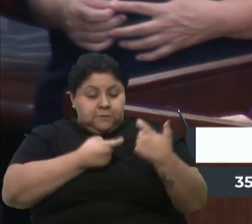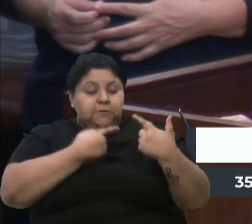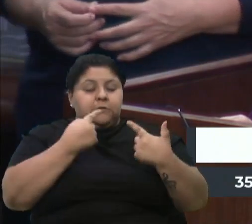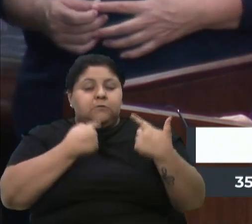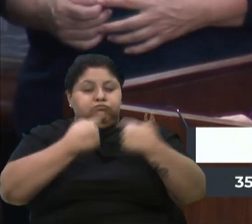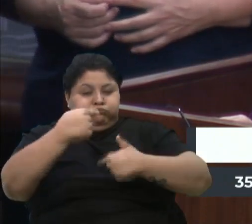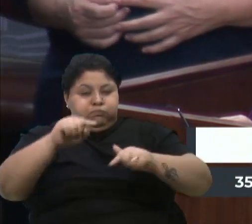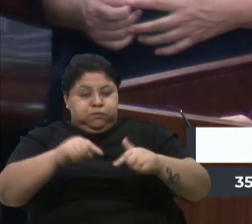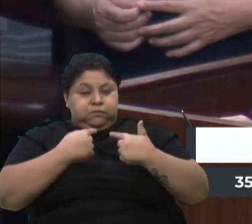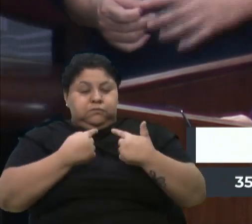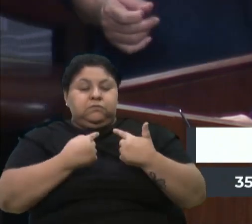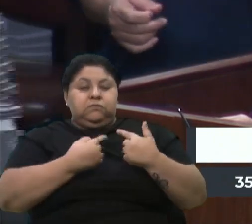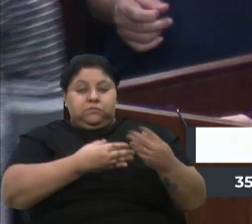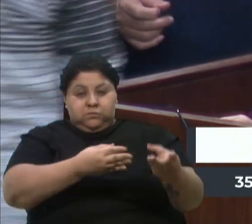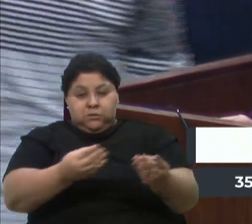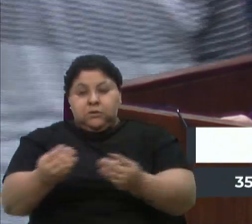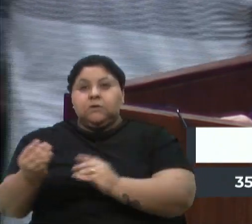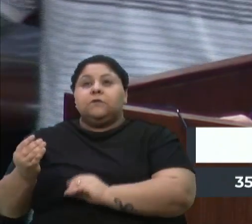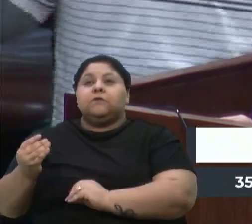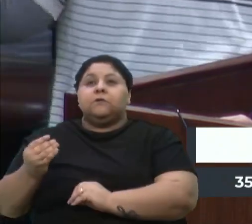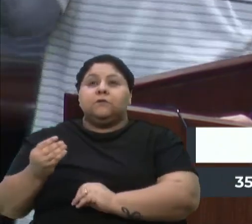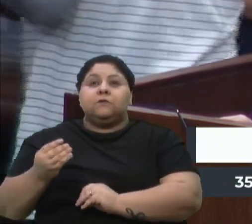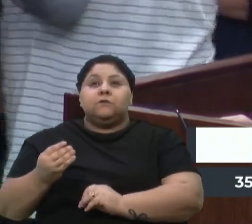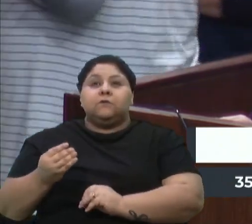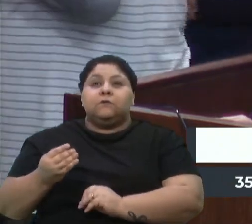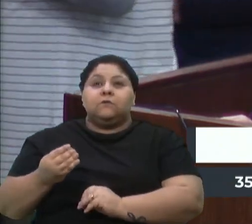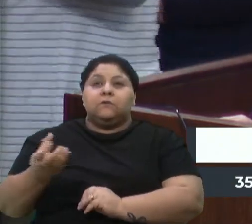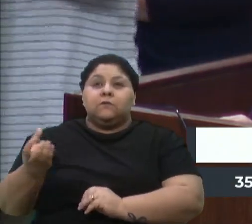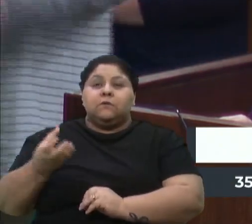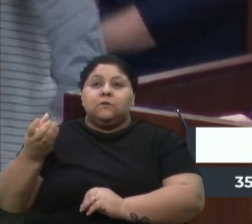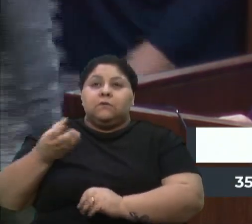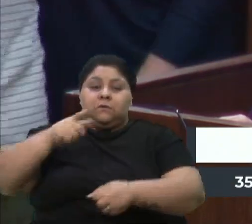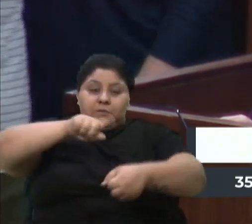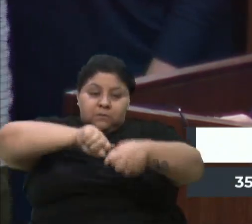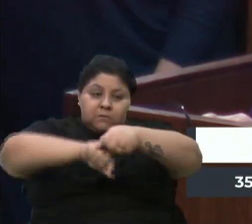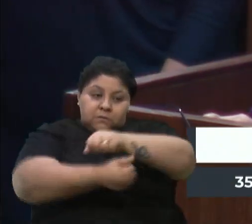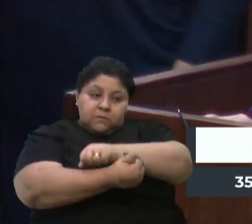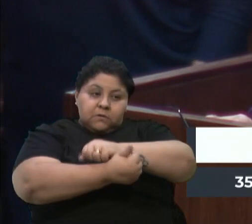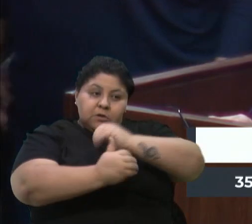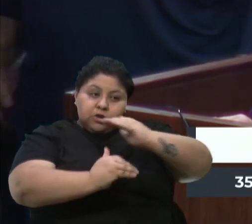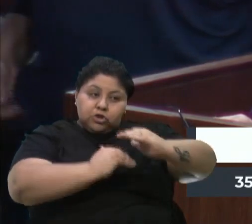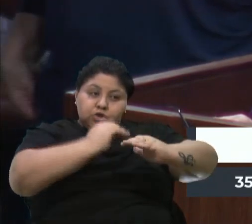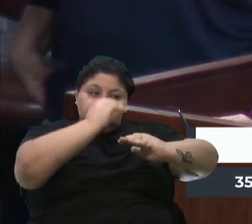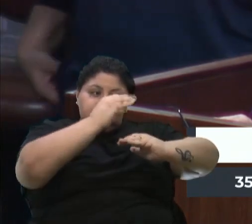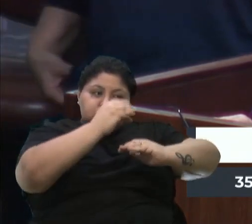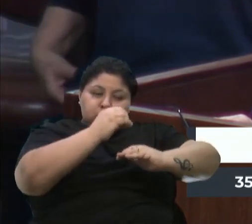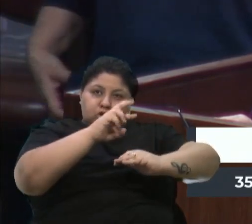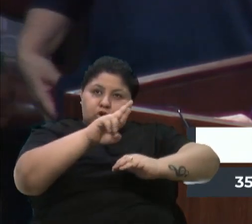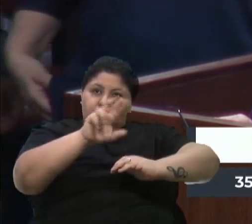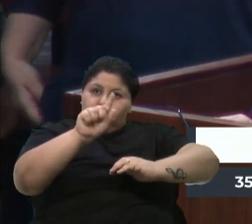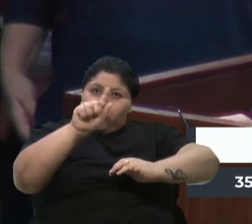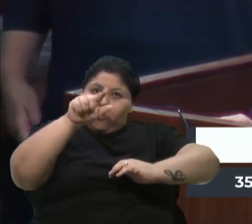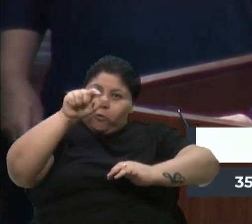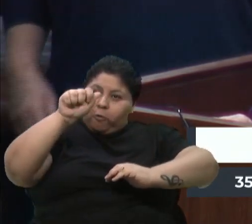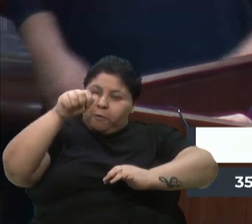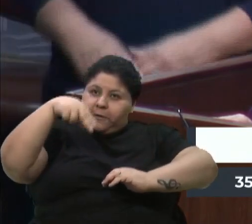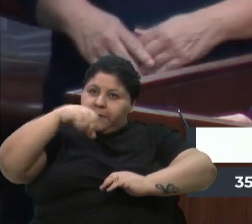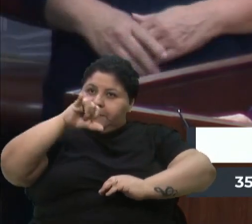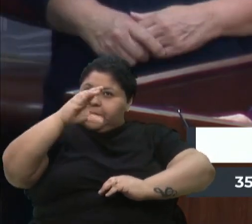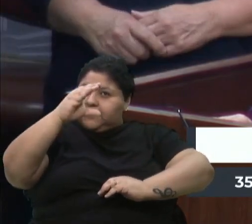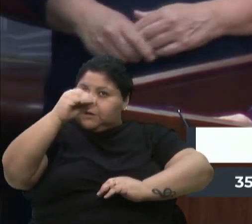vereadora Tatiane, para quem fizer investimento em cima de orgânicos, entre